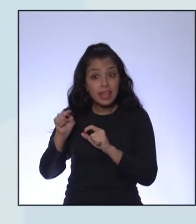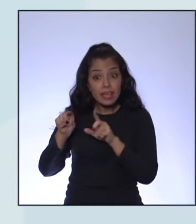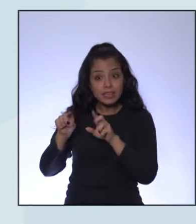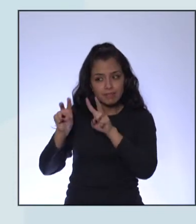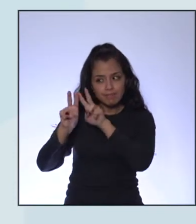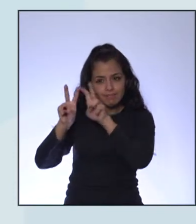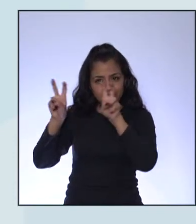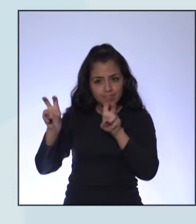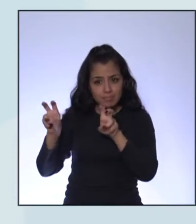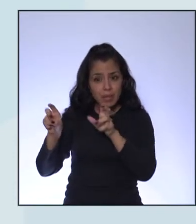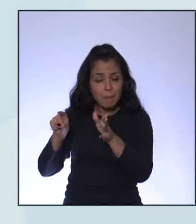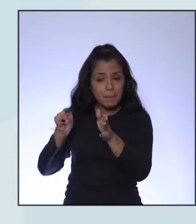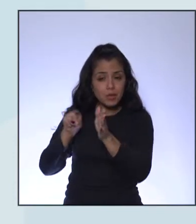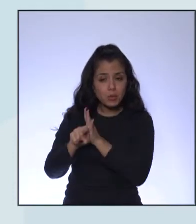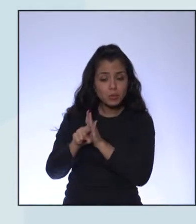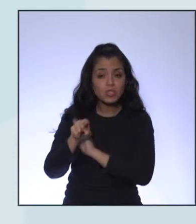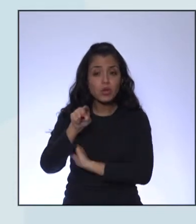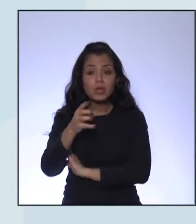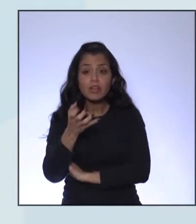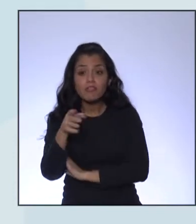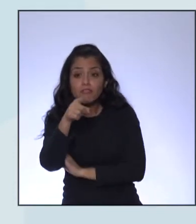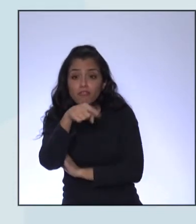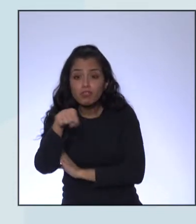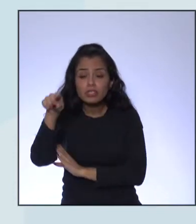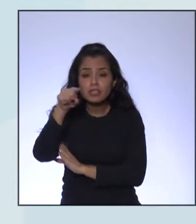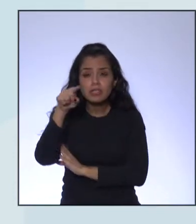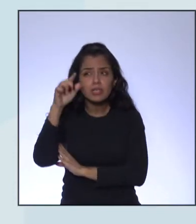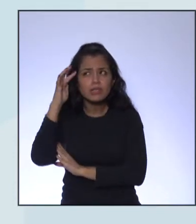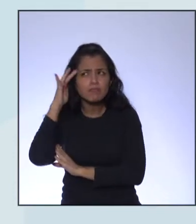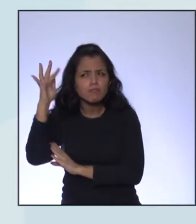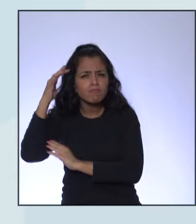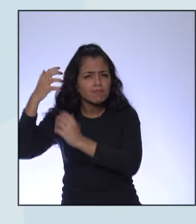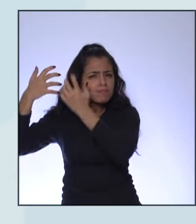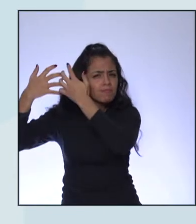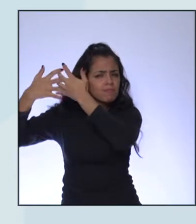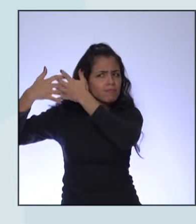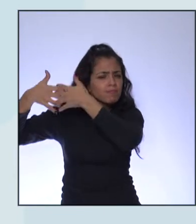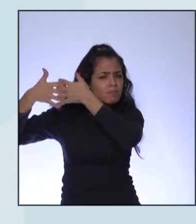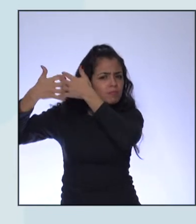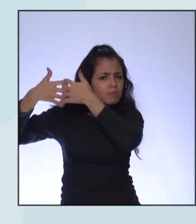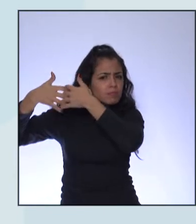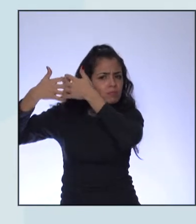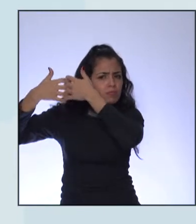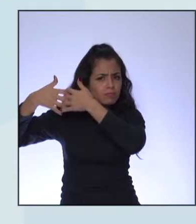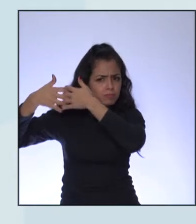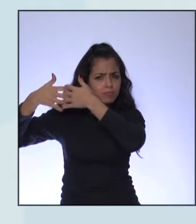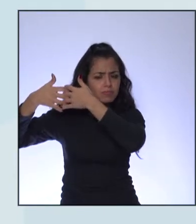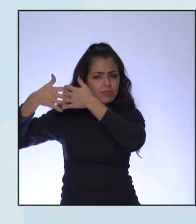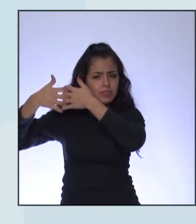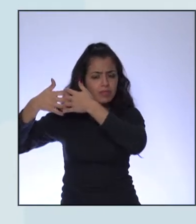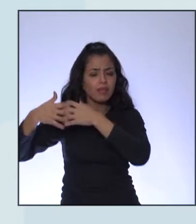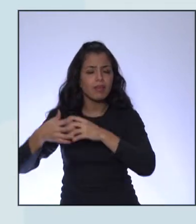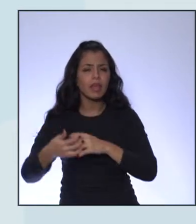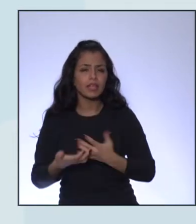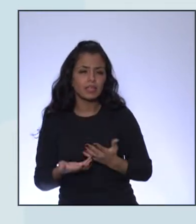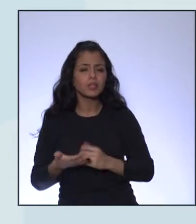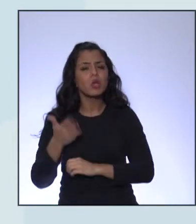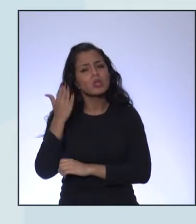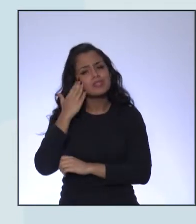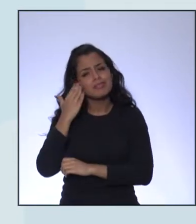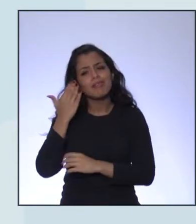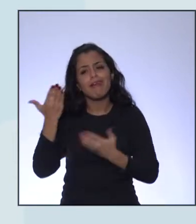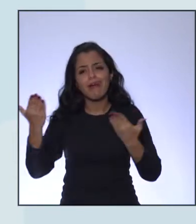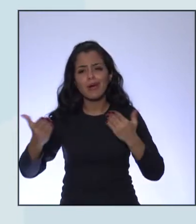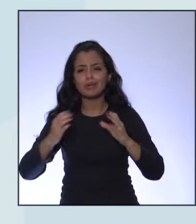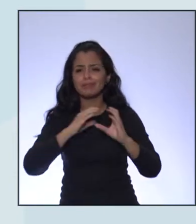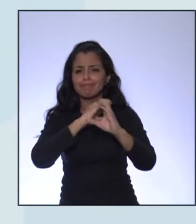que vocês refletissem, e eu vou dar um minutinho com a pergunta, mesmo que a gente não consiga conversar